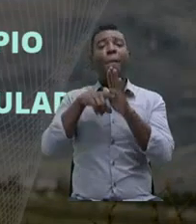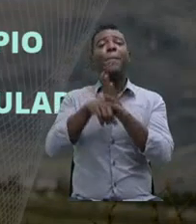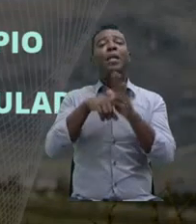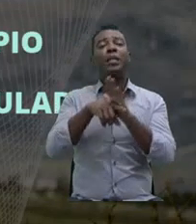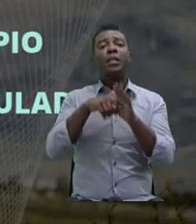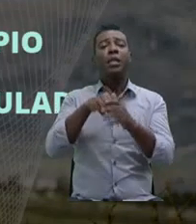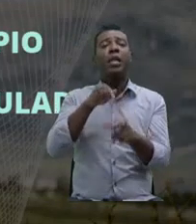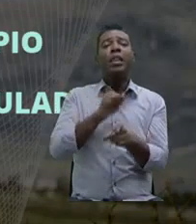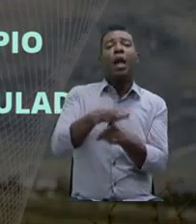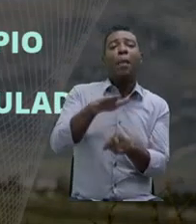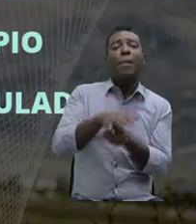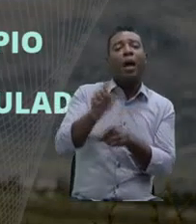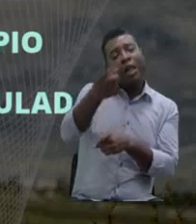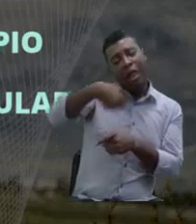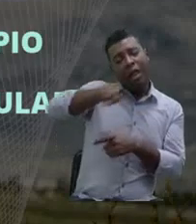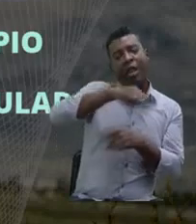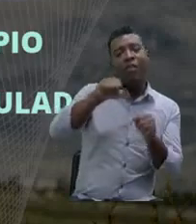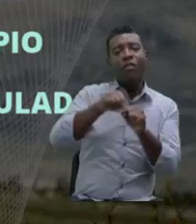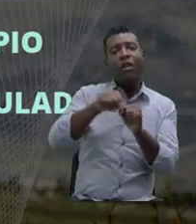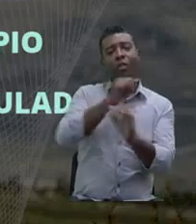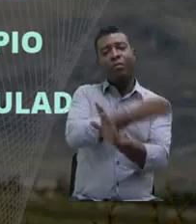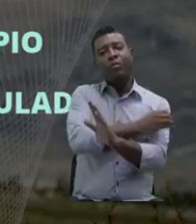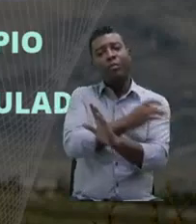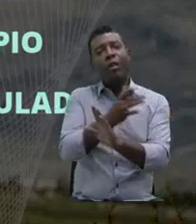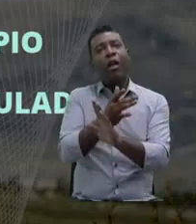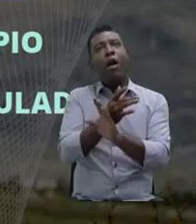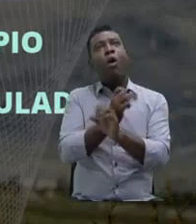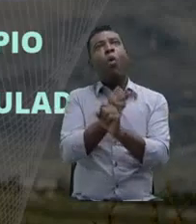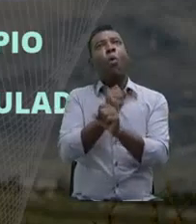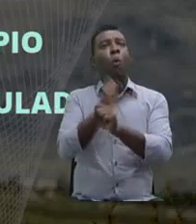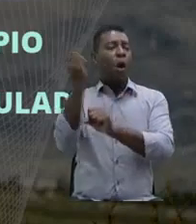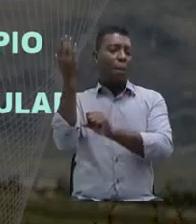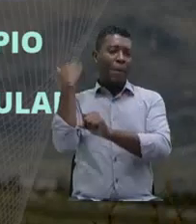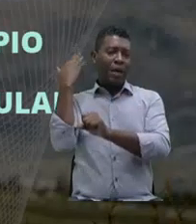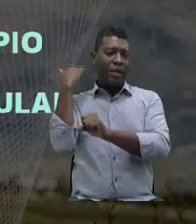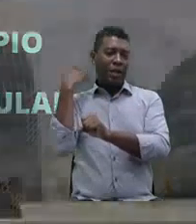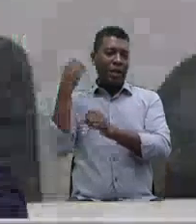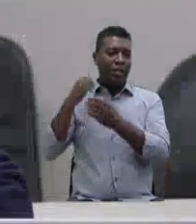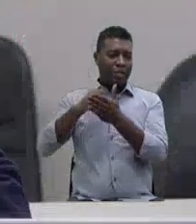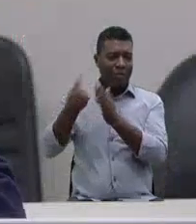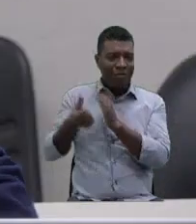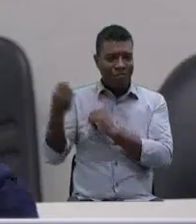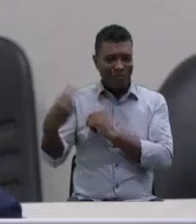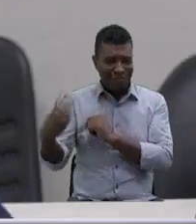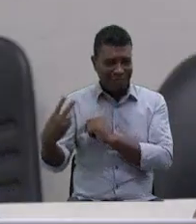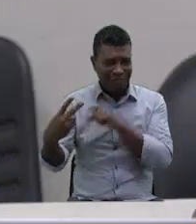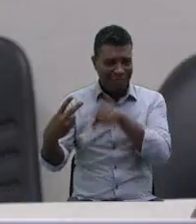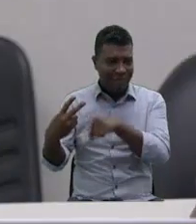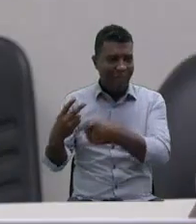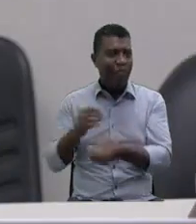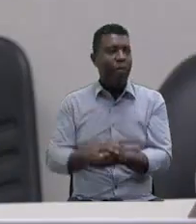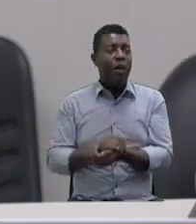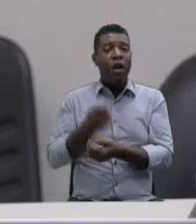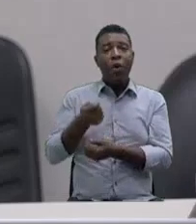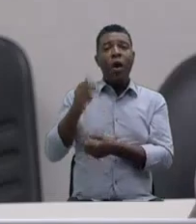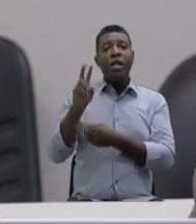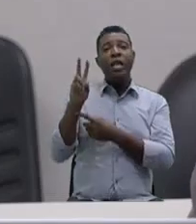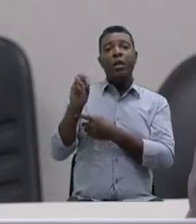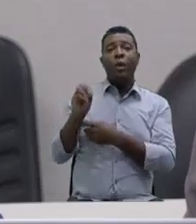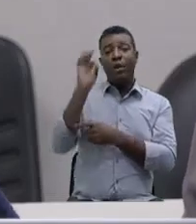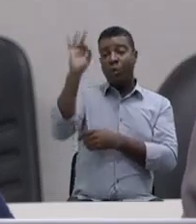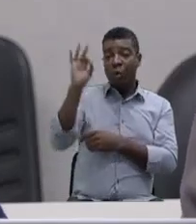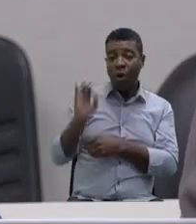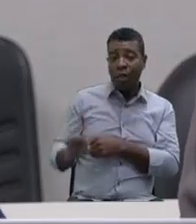fizemos no último período do ano passado, no último semestre, onde quase 50%